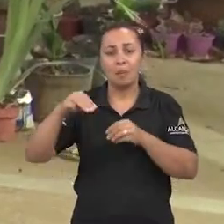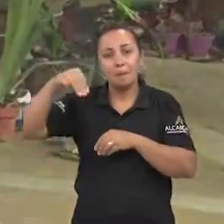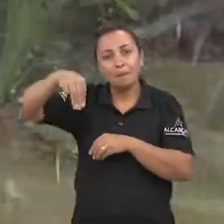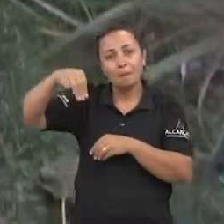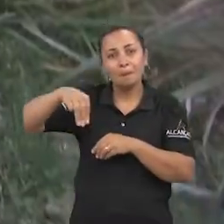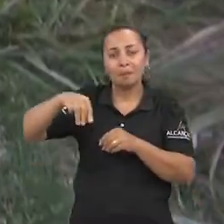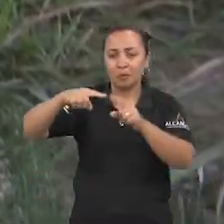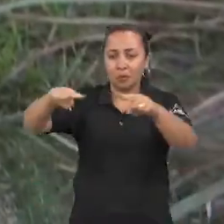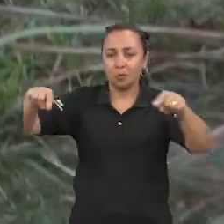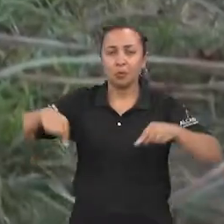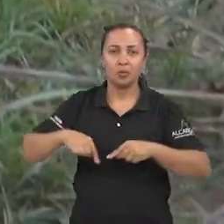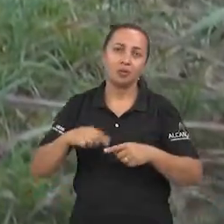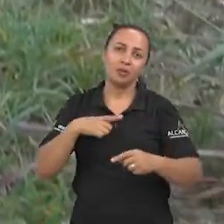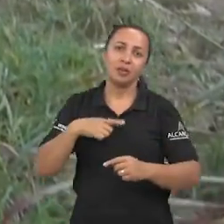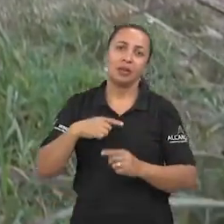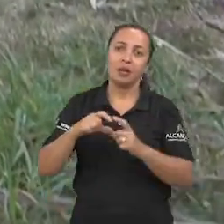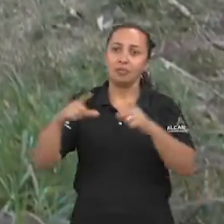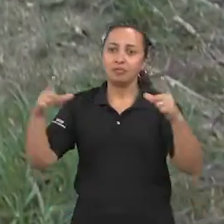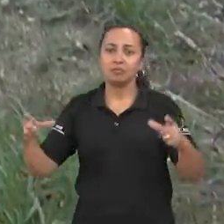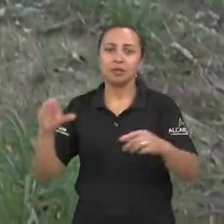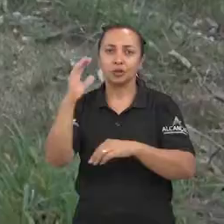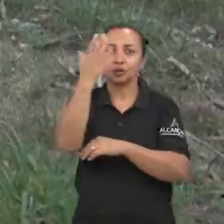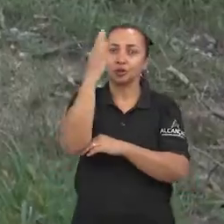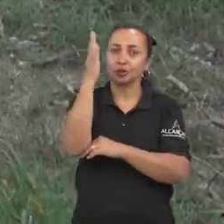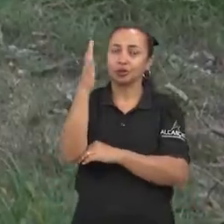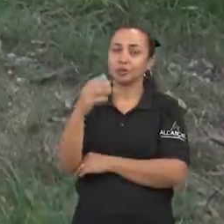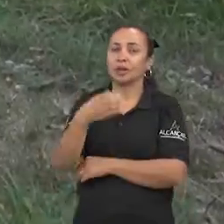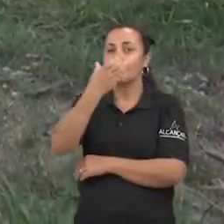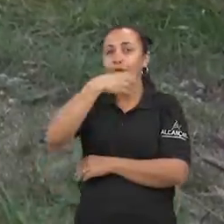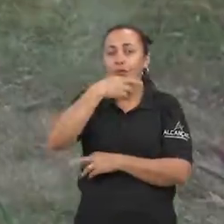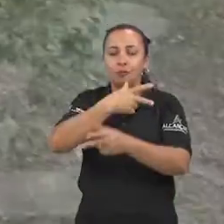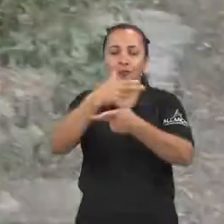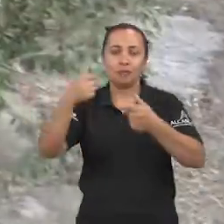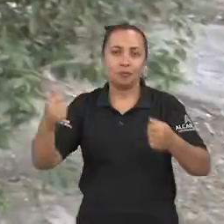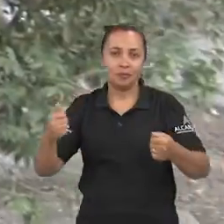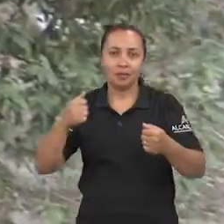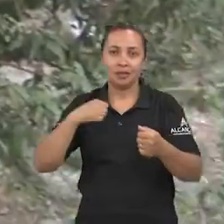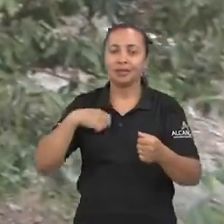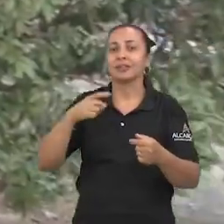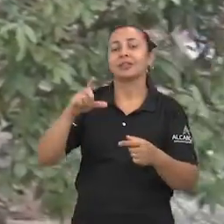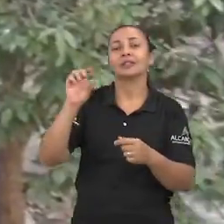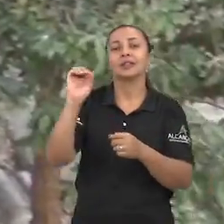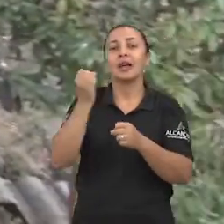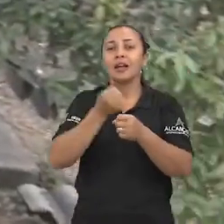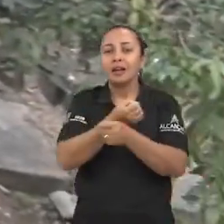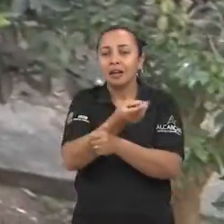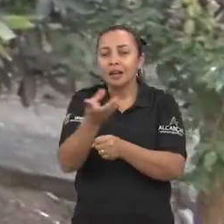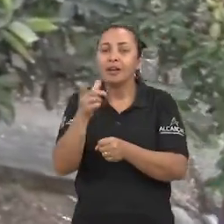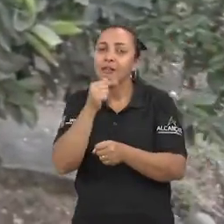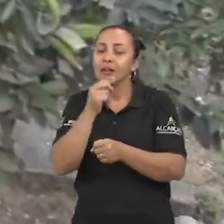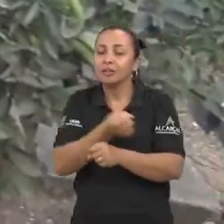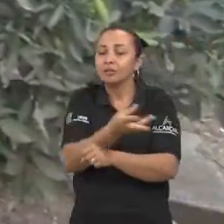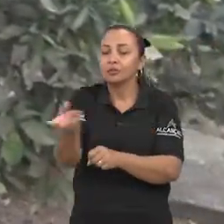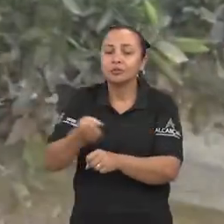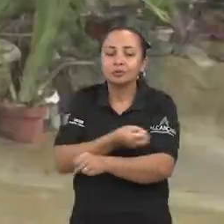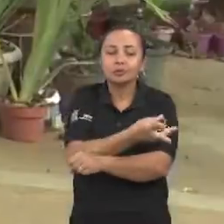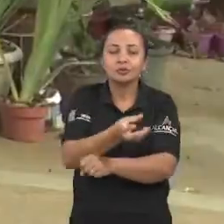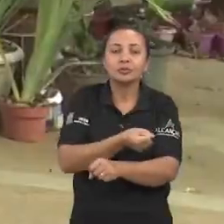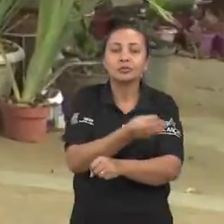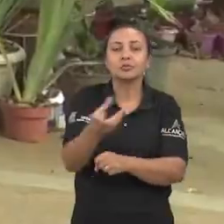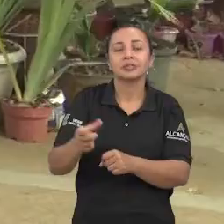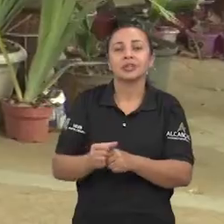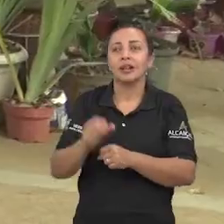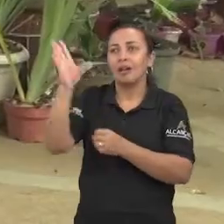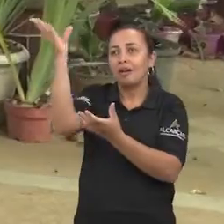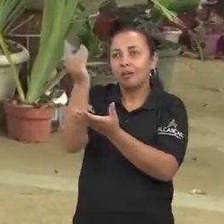a gente tem grande parte de frutífera e todas as frutíferas são irrigadas para o gotejamento de uma água que a gente faz captação